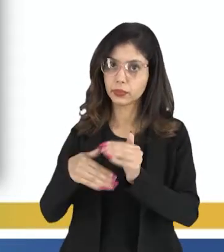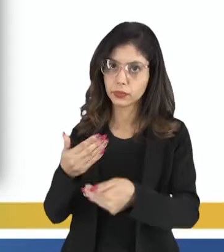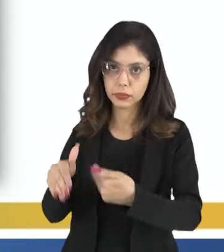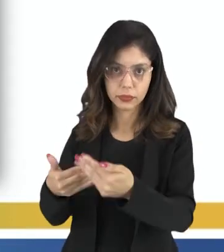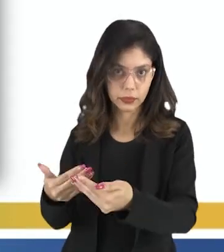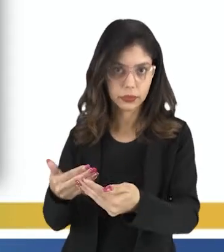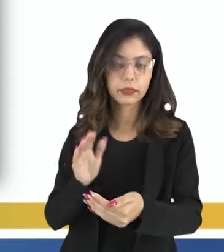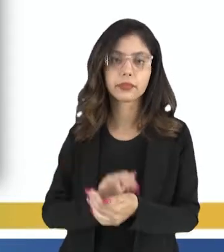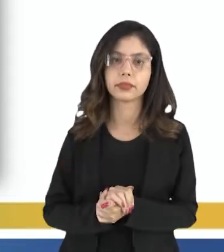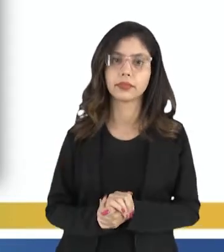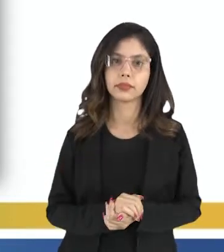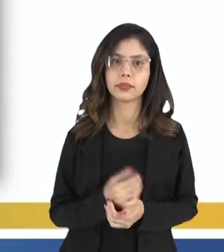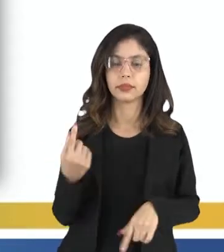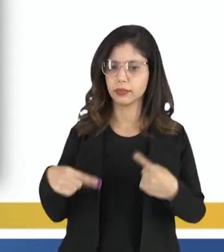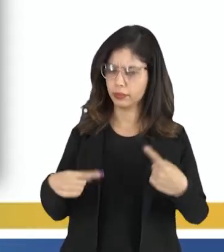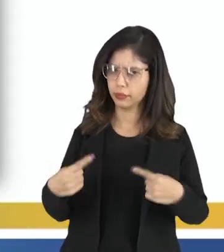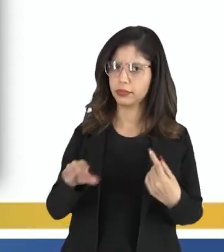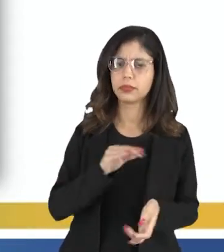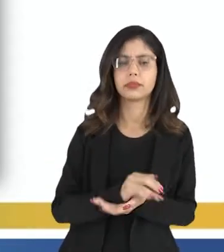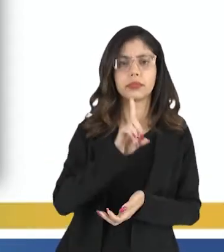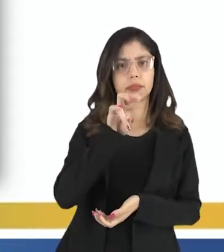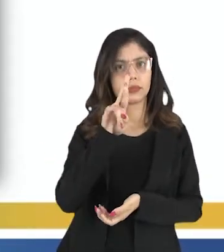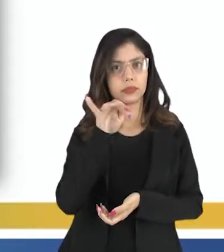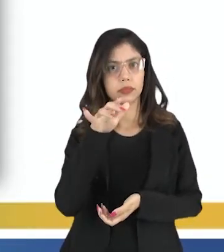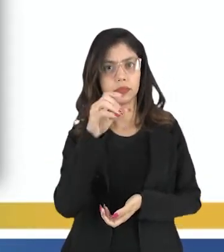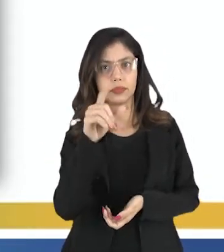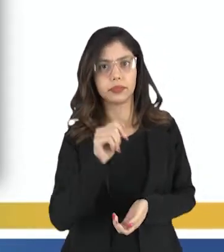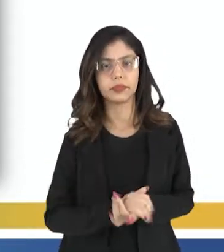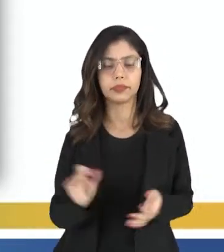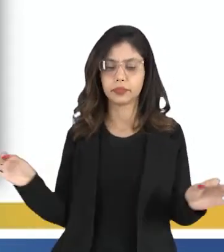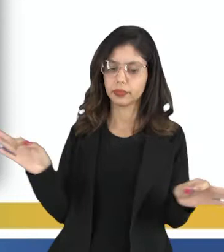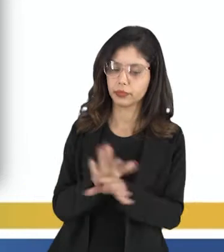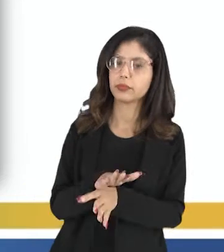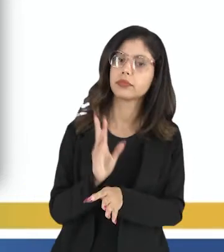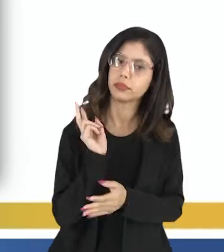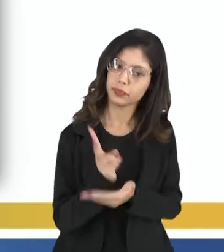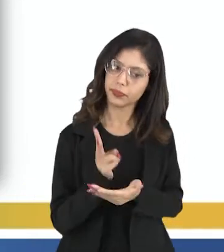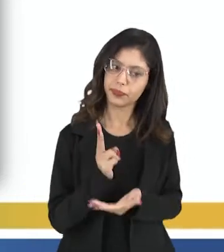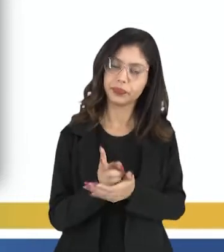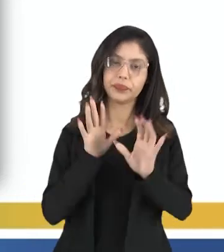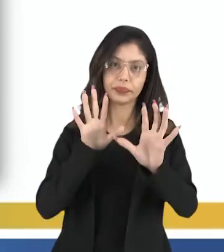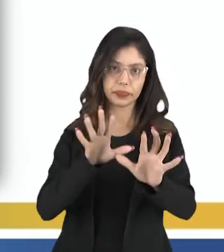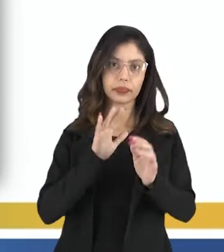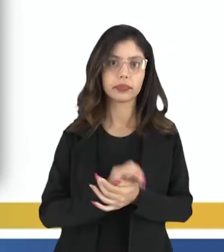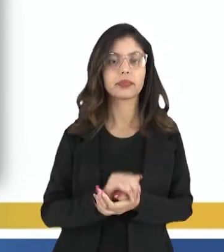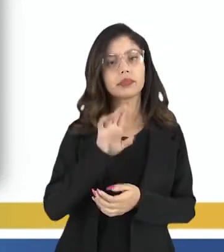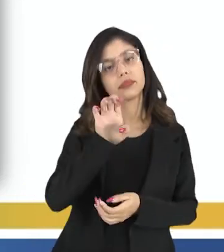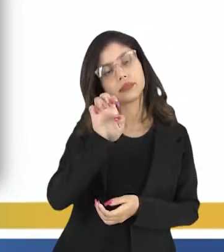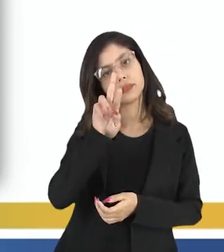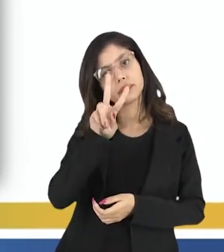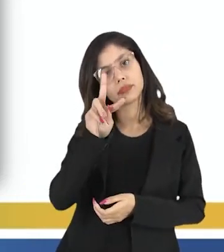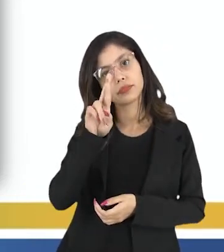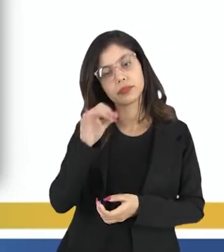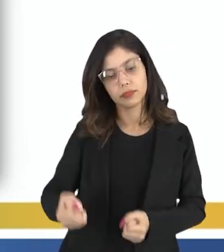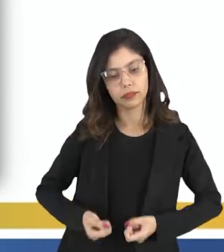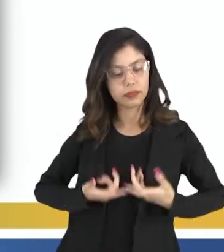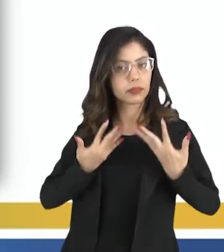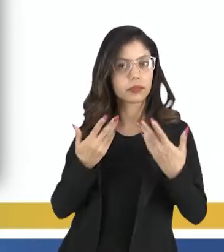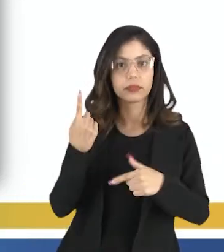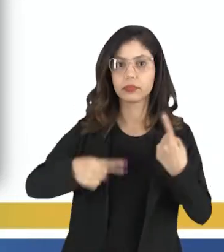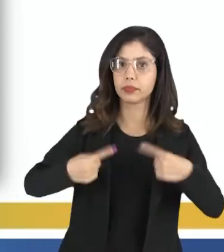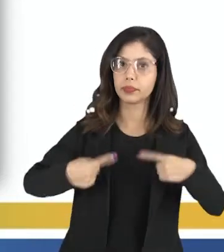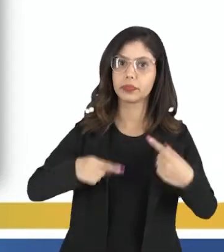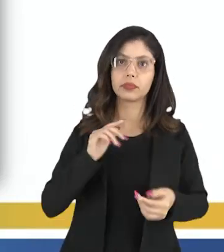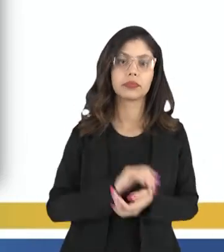processo eleitoral. Afinal, a eleição acaba sendo, digamos assim, um evento, uma manifestação